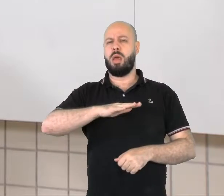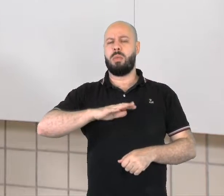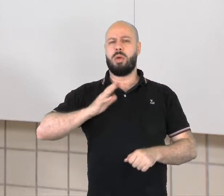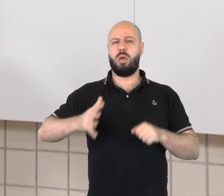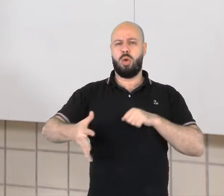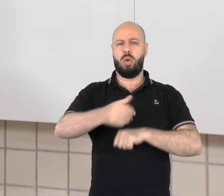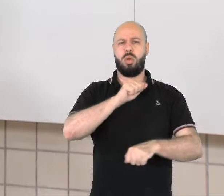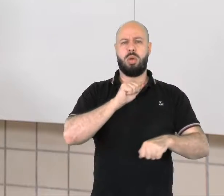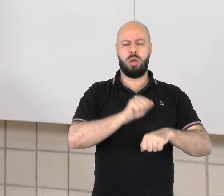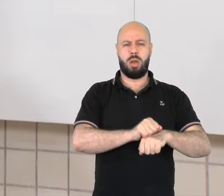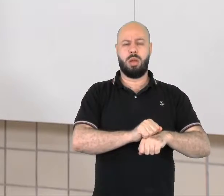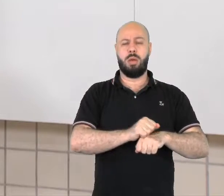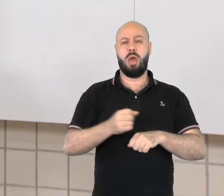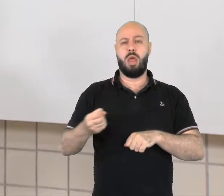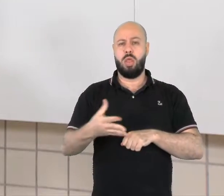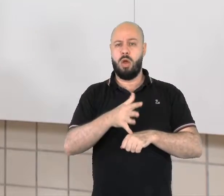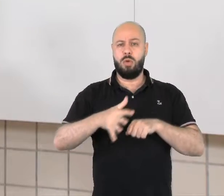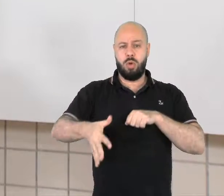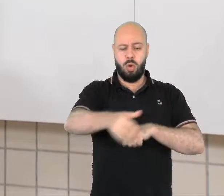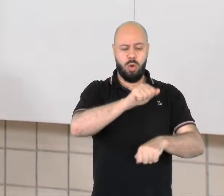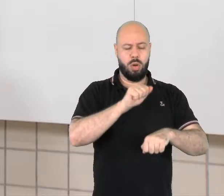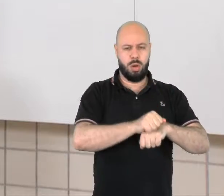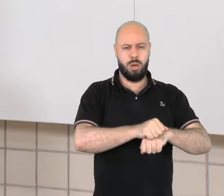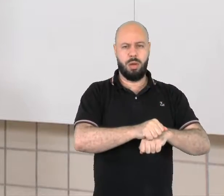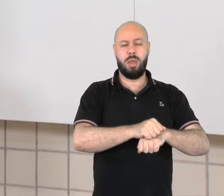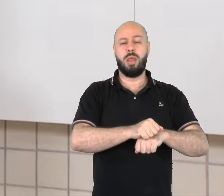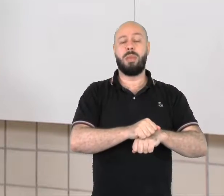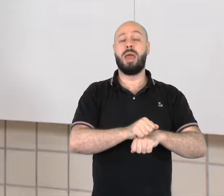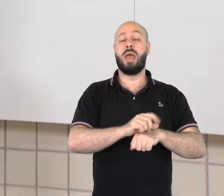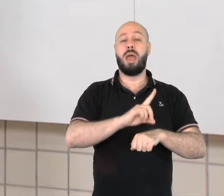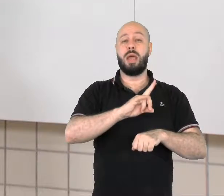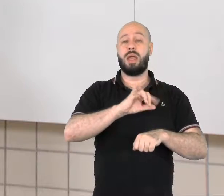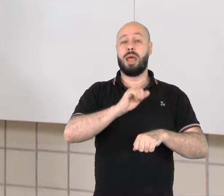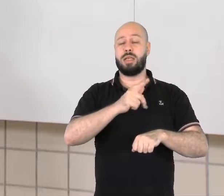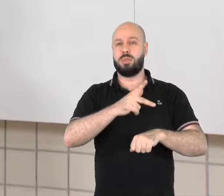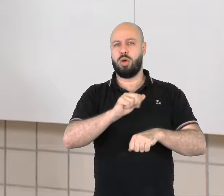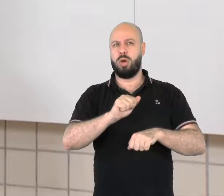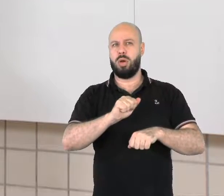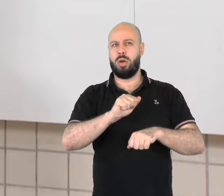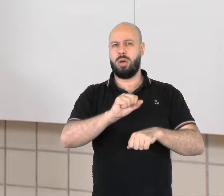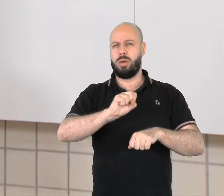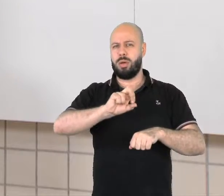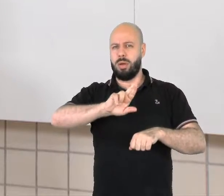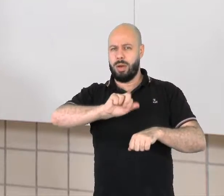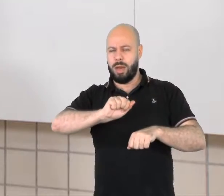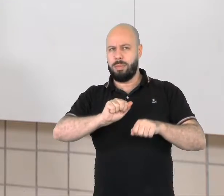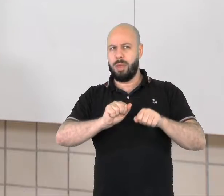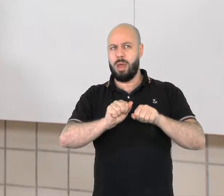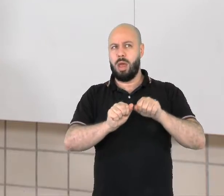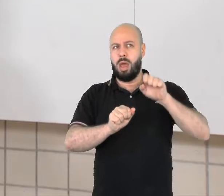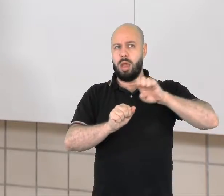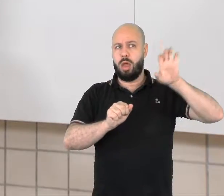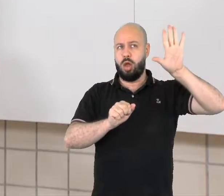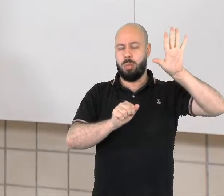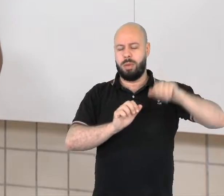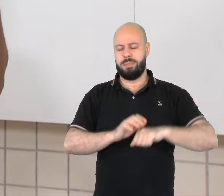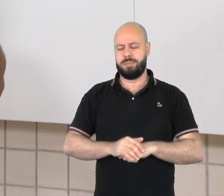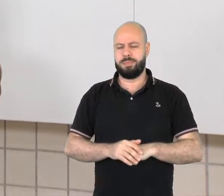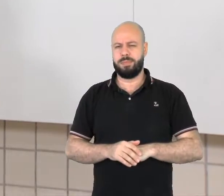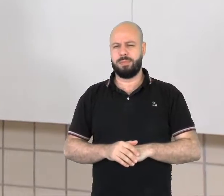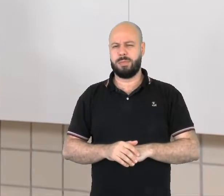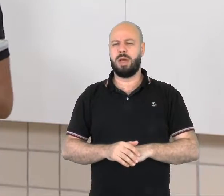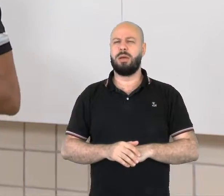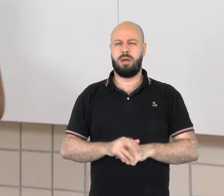colonialismo, neocolonialismo e diáspora europeia, galera, né? Nomes que já são